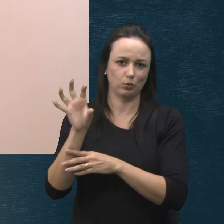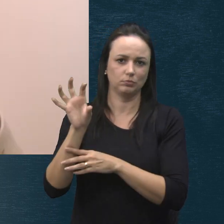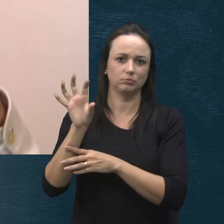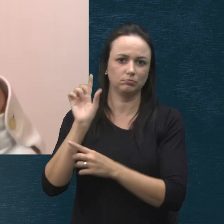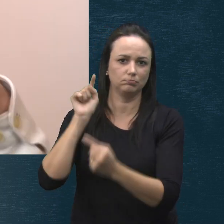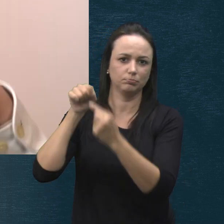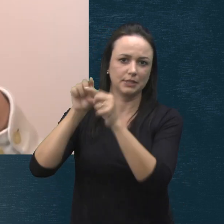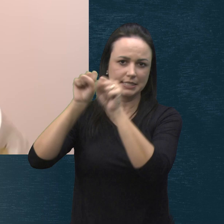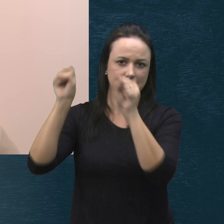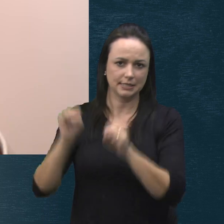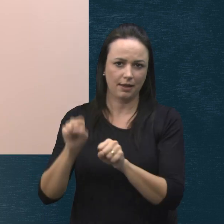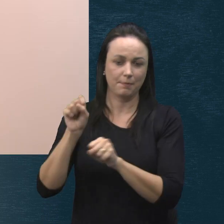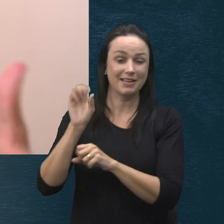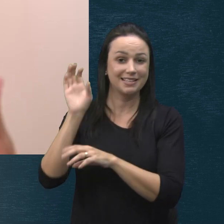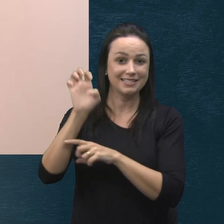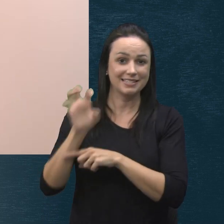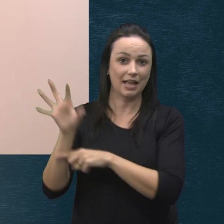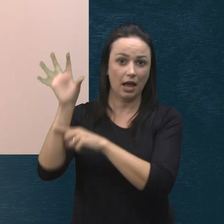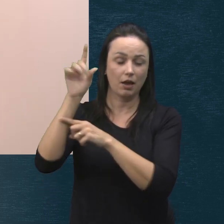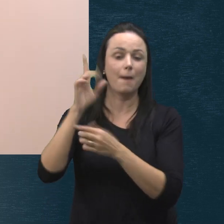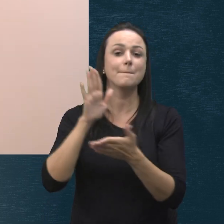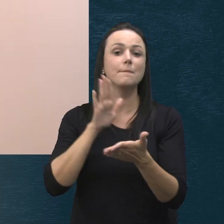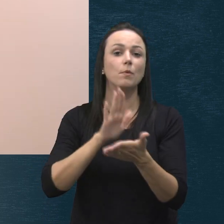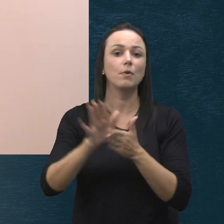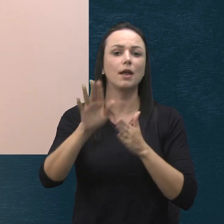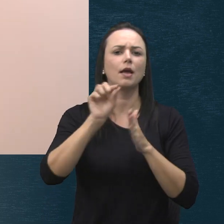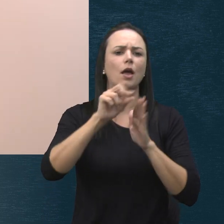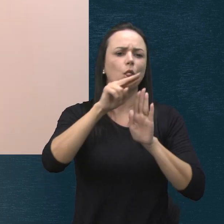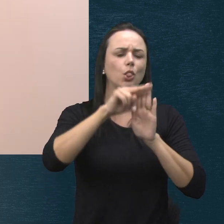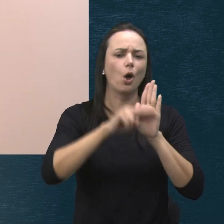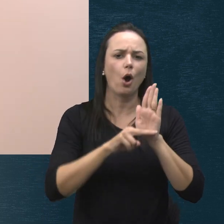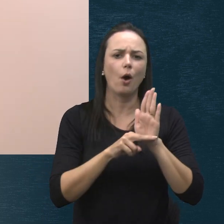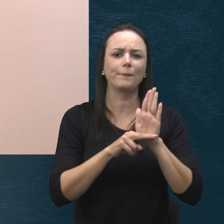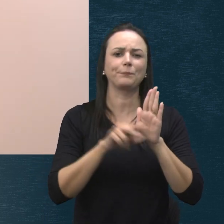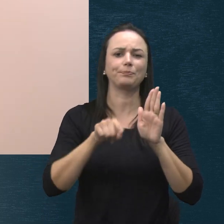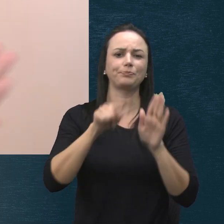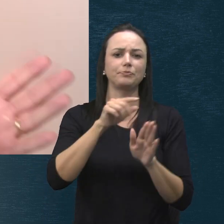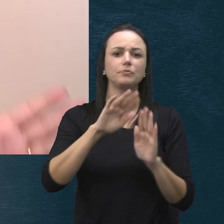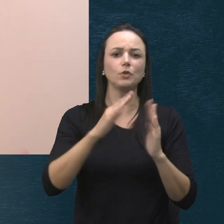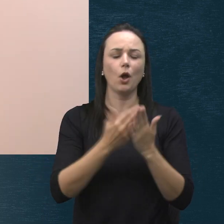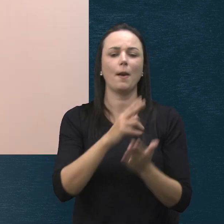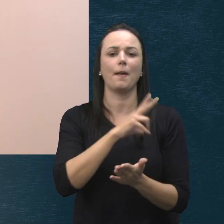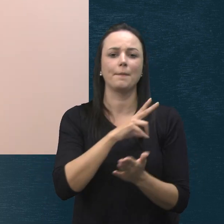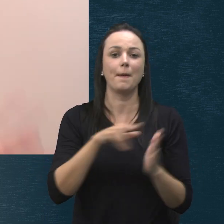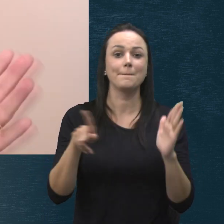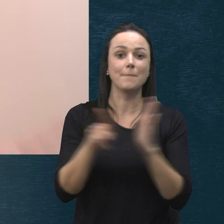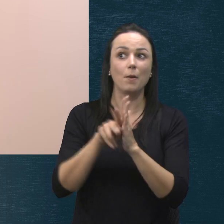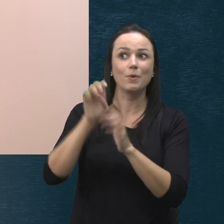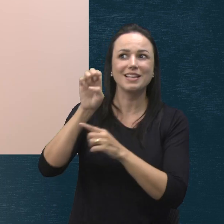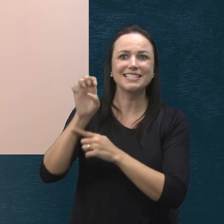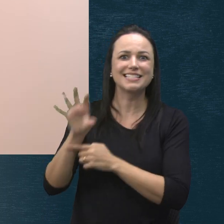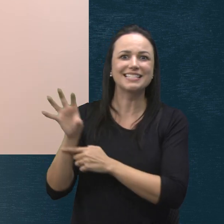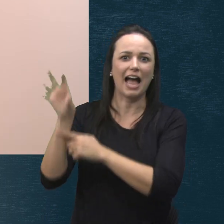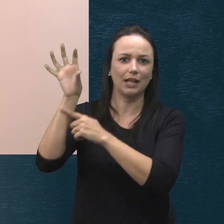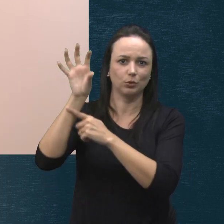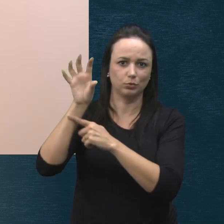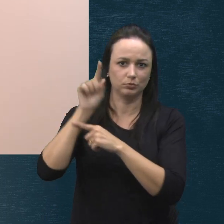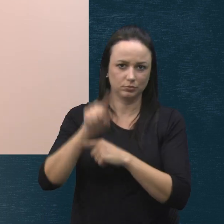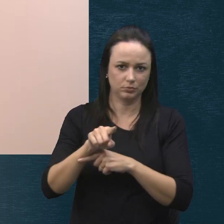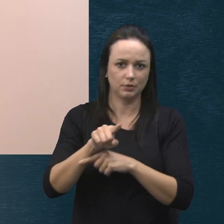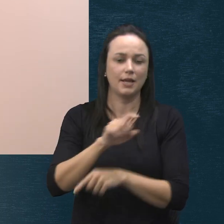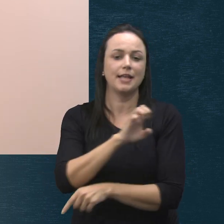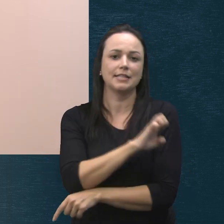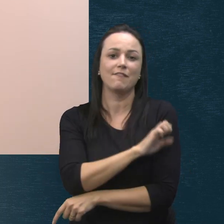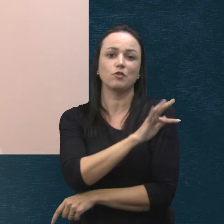dizer que quem publica as normas que a rede privada deve seguir são do estado em que está, no